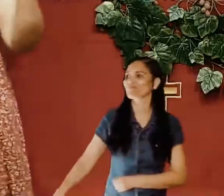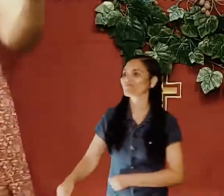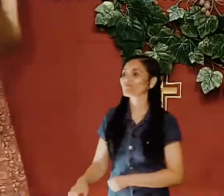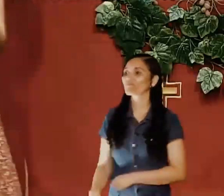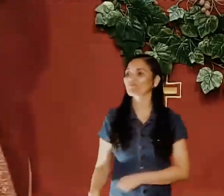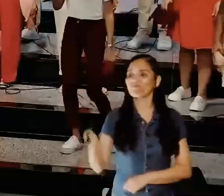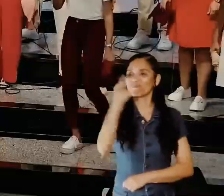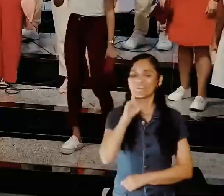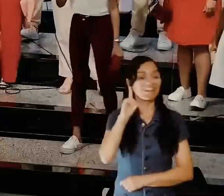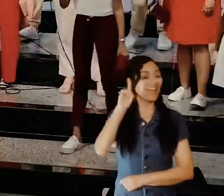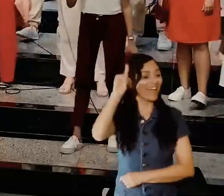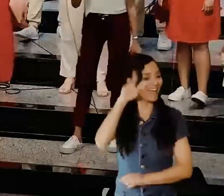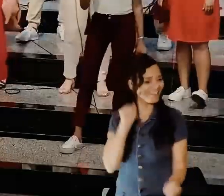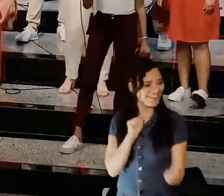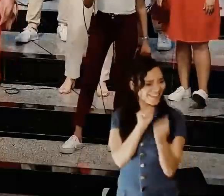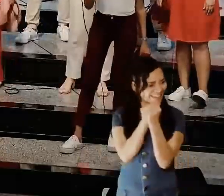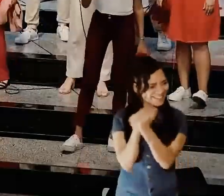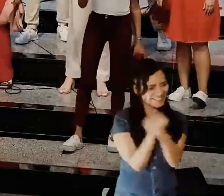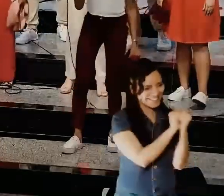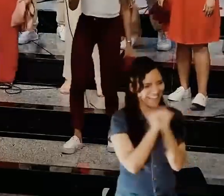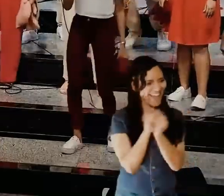Deus conosco,